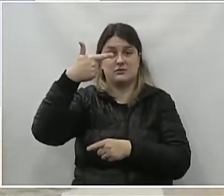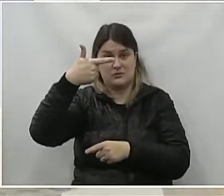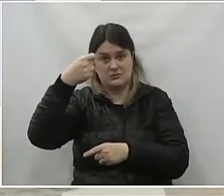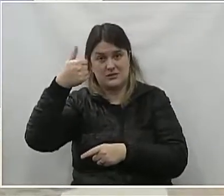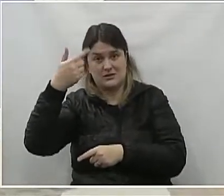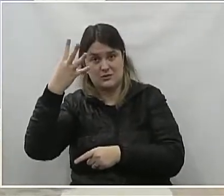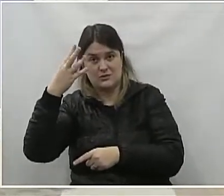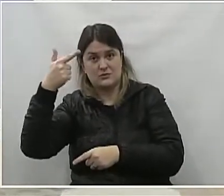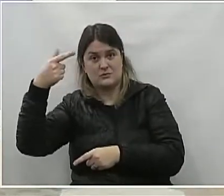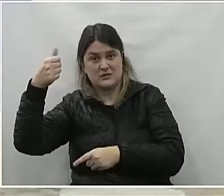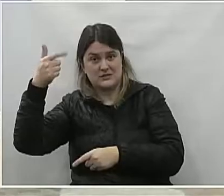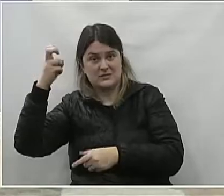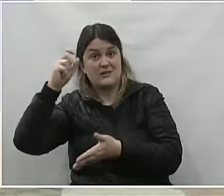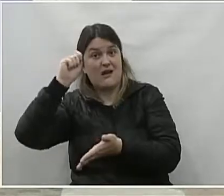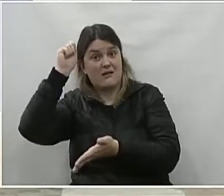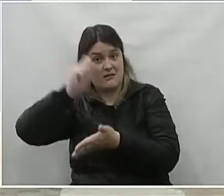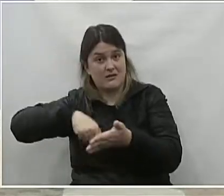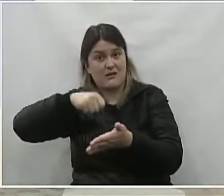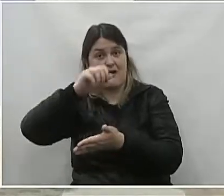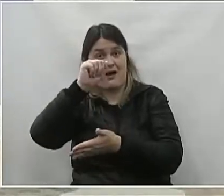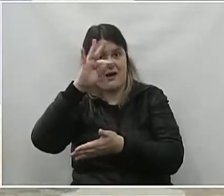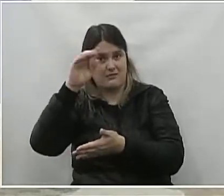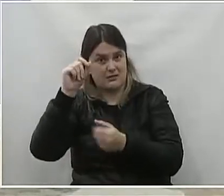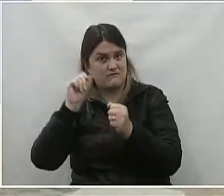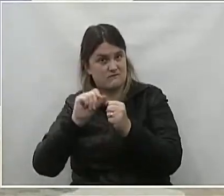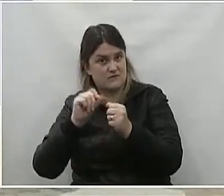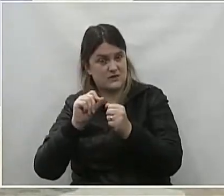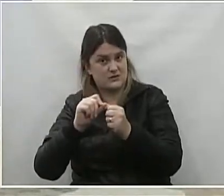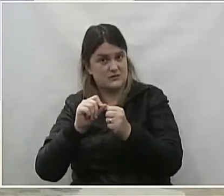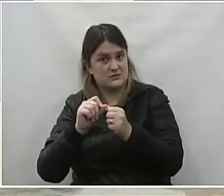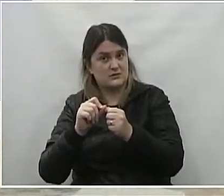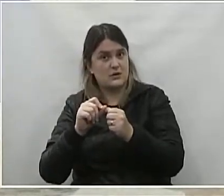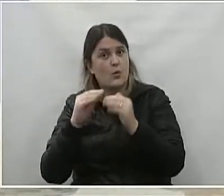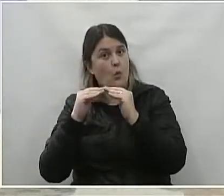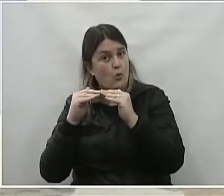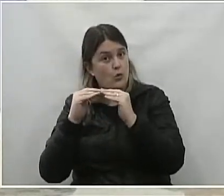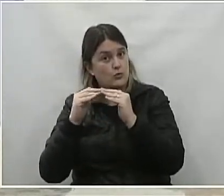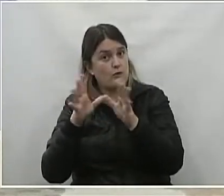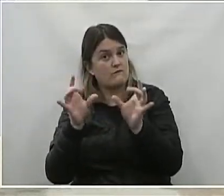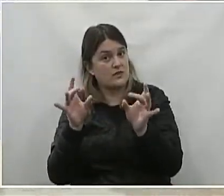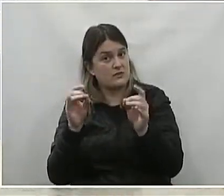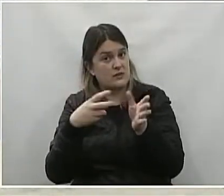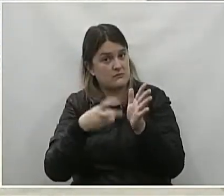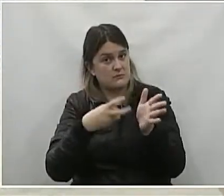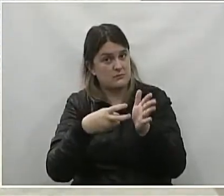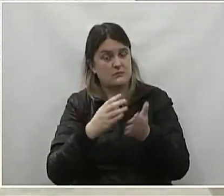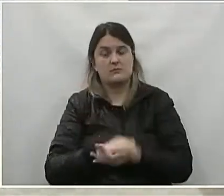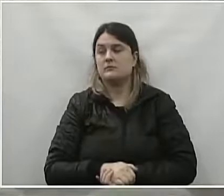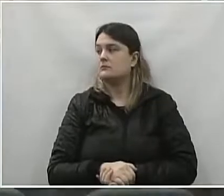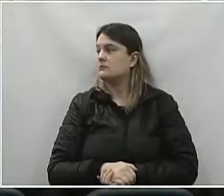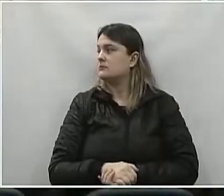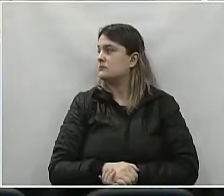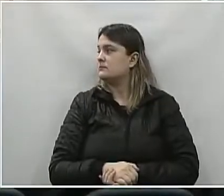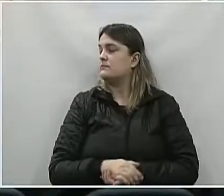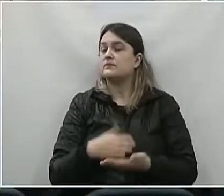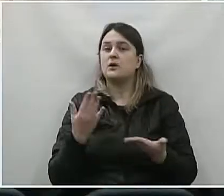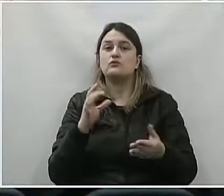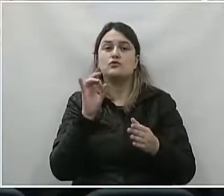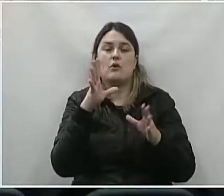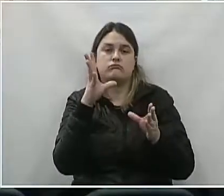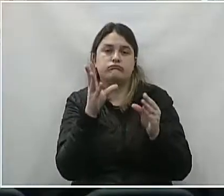e deu o aval para se colocar o ferroviário em venda e que hoje é a realidade. Obrigado. Não, é só